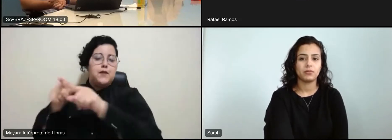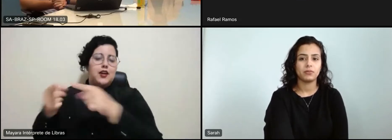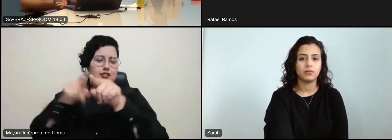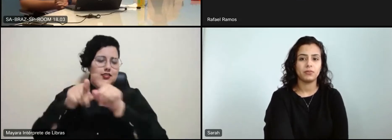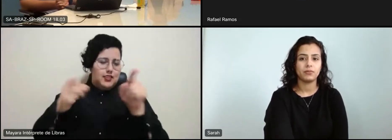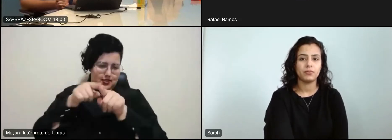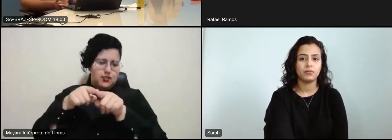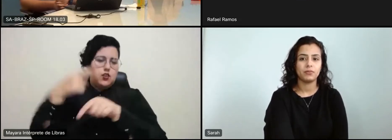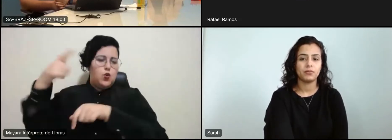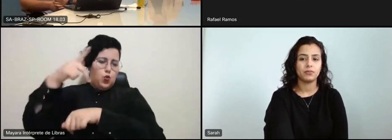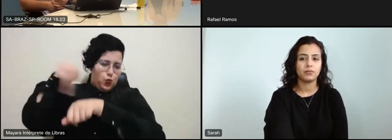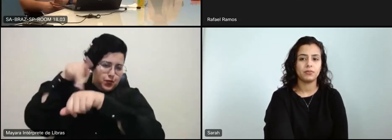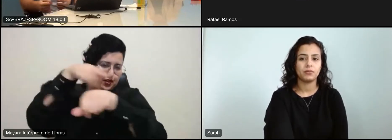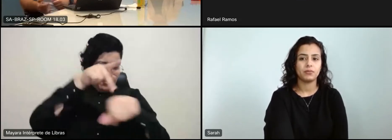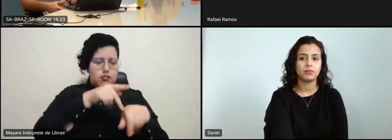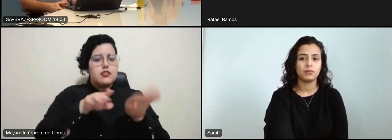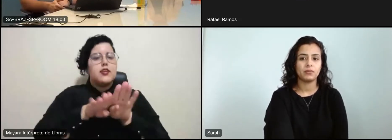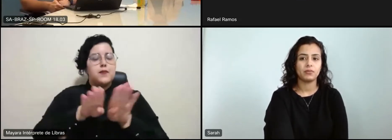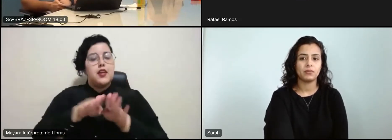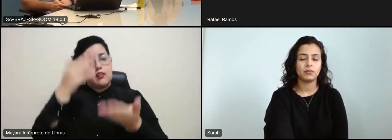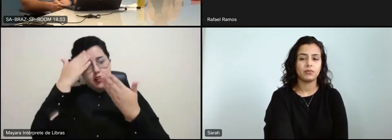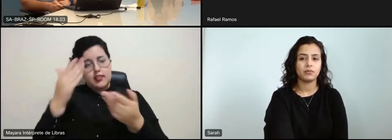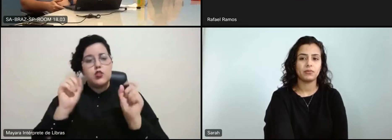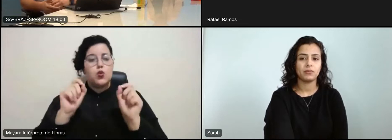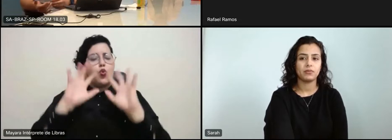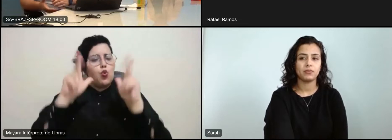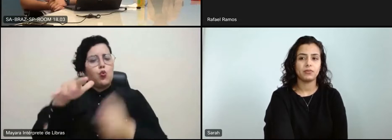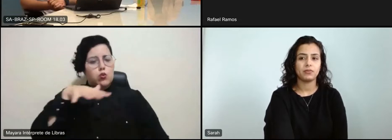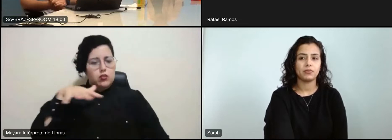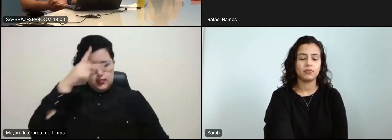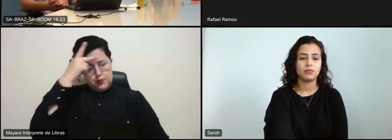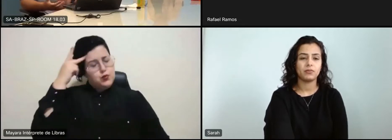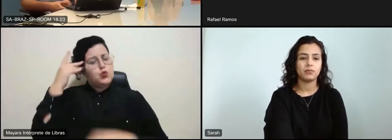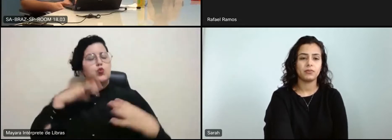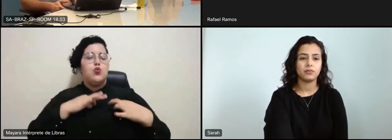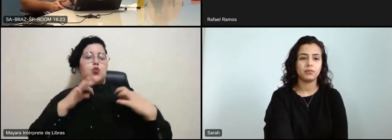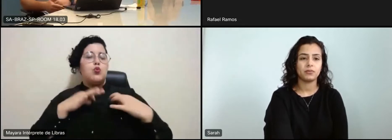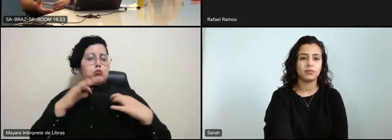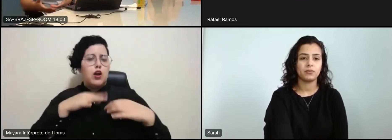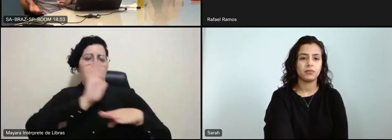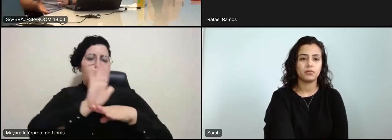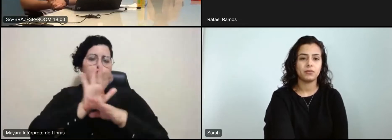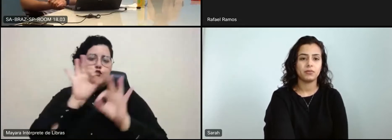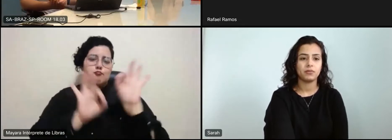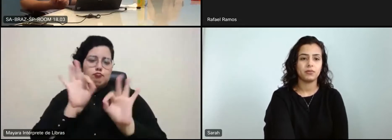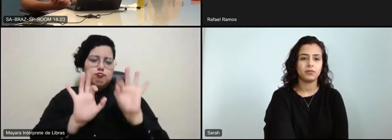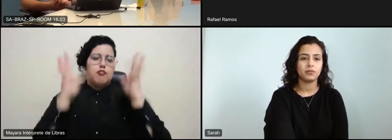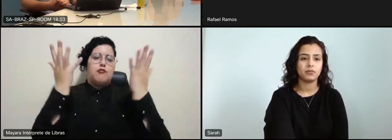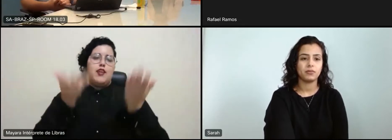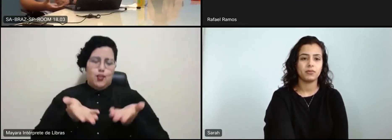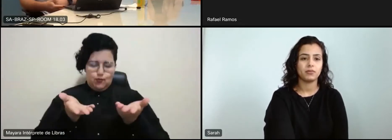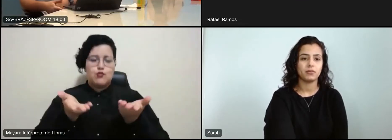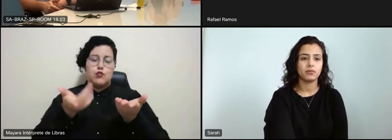globais, e em especial a todos os voluntários que nos ajudaram nos bastidores a construir e organizar